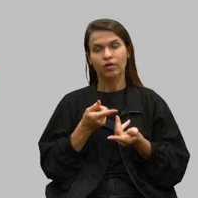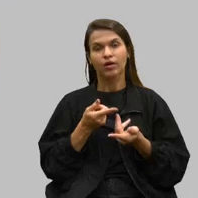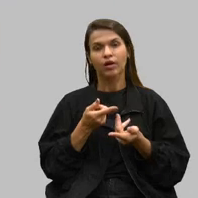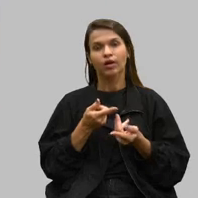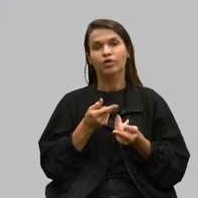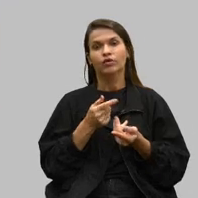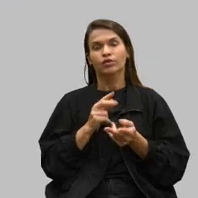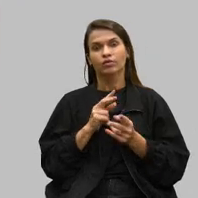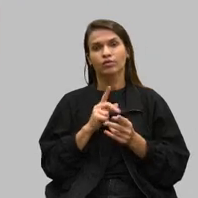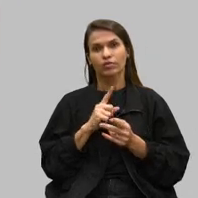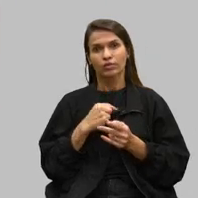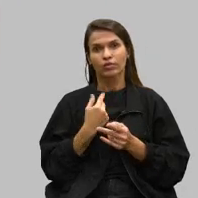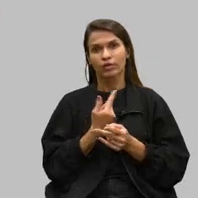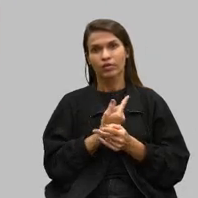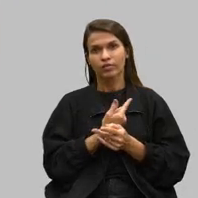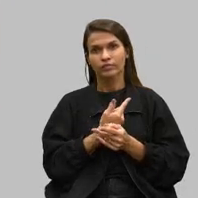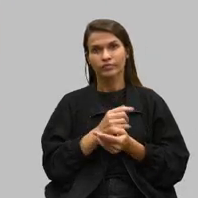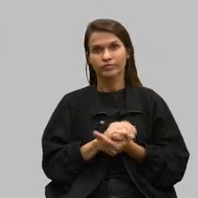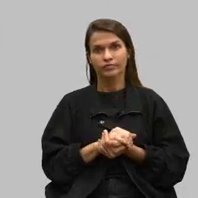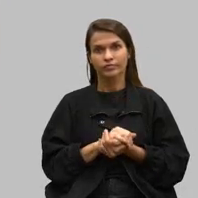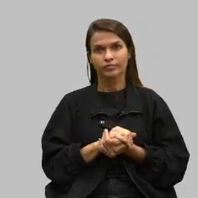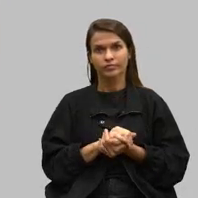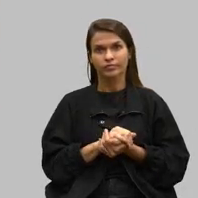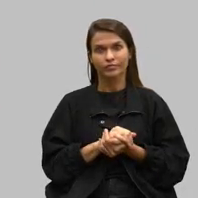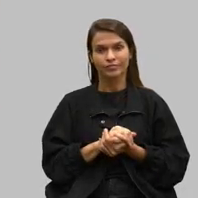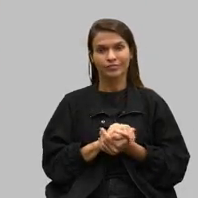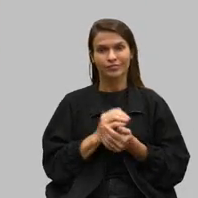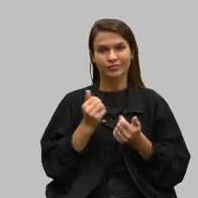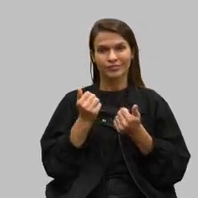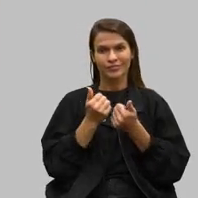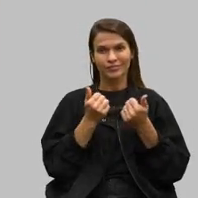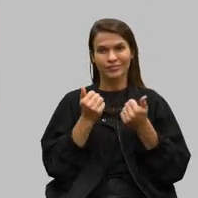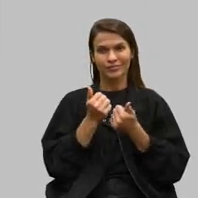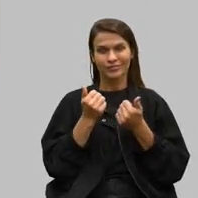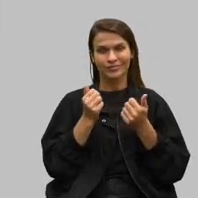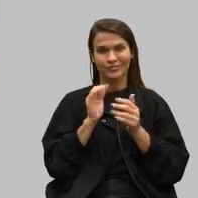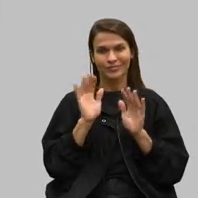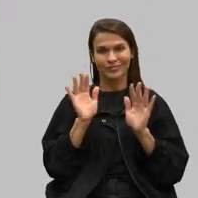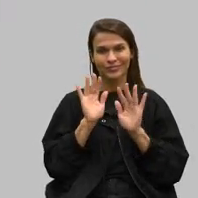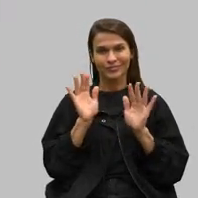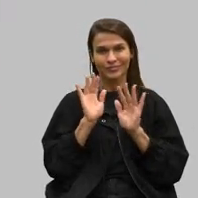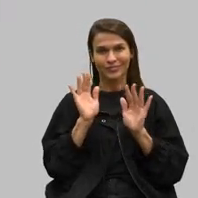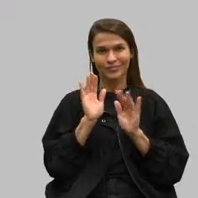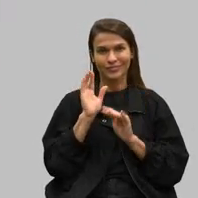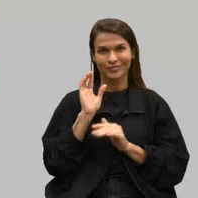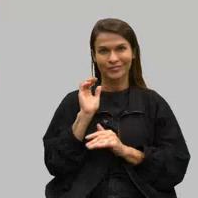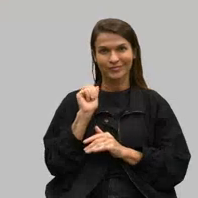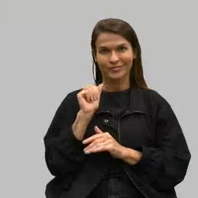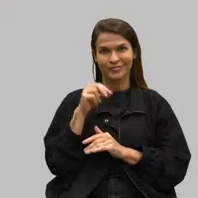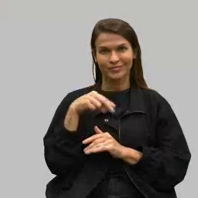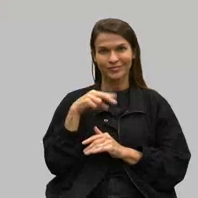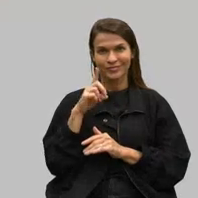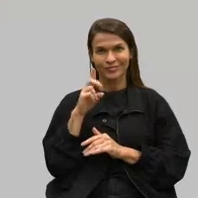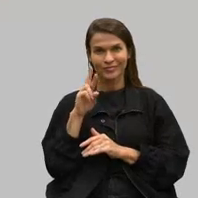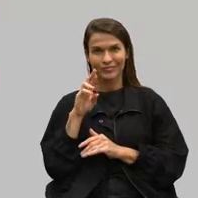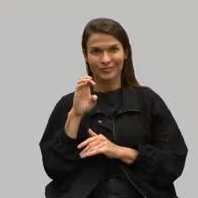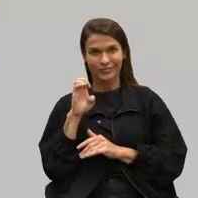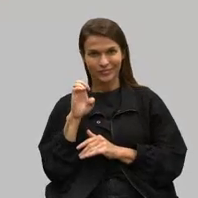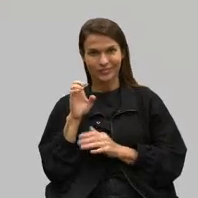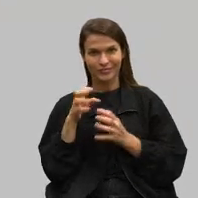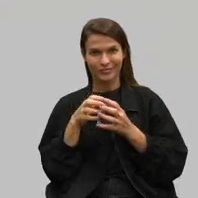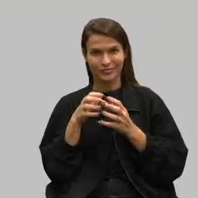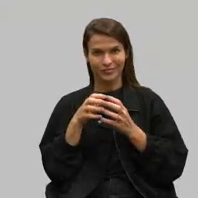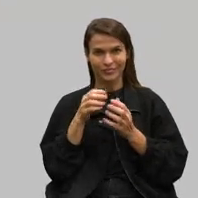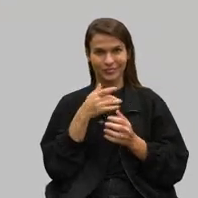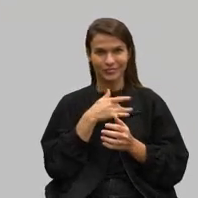a gente vai... E aí, gente? E aí, ó. Tudo bem, André dos Anjos lá? Ó, Isa de Juntos da Saúde. E aí, foi